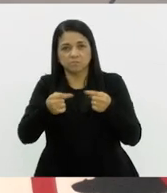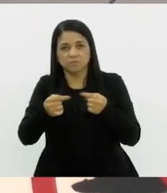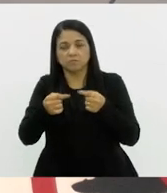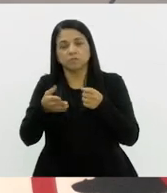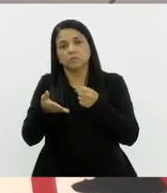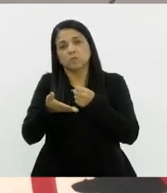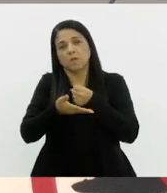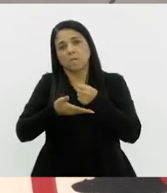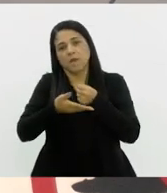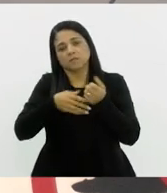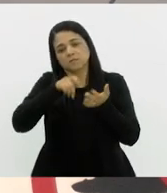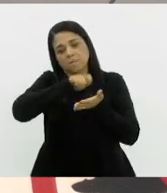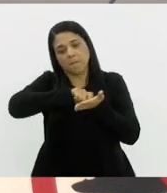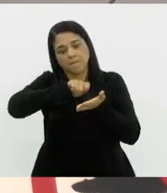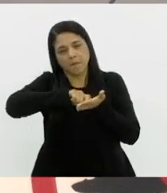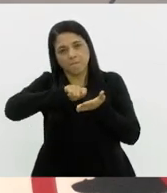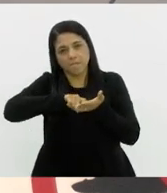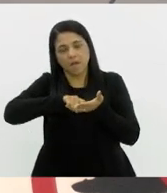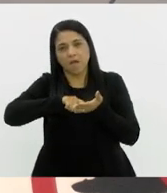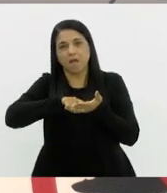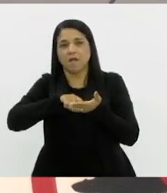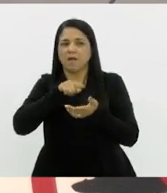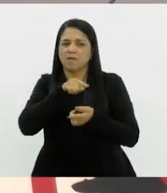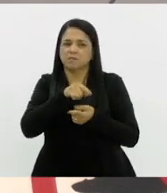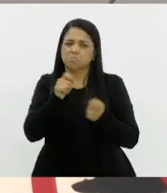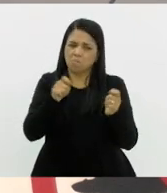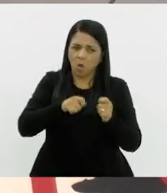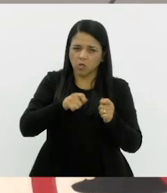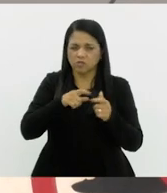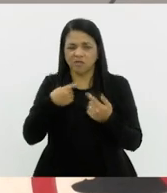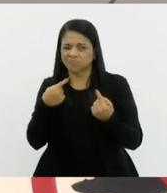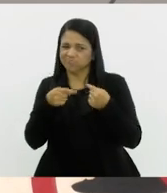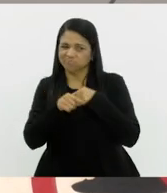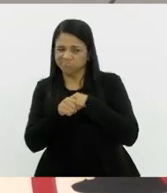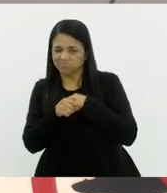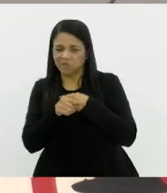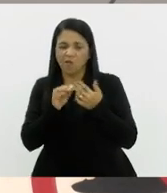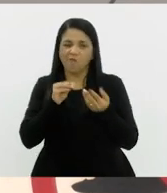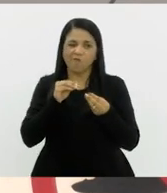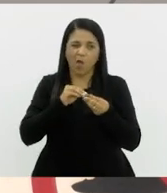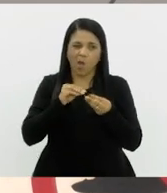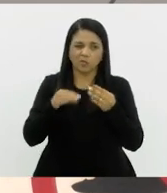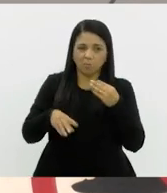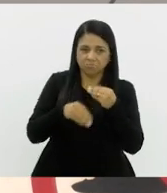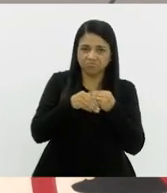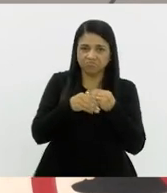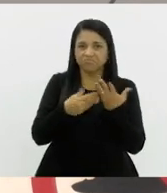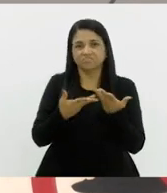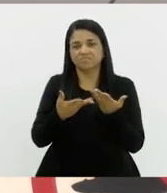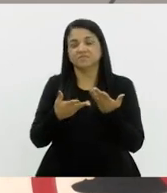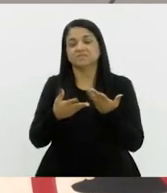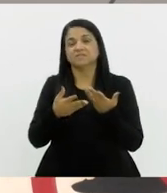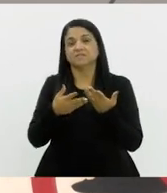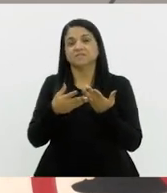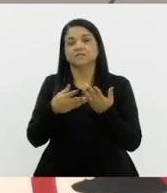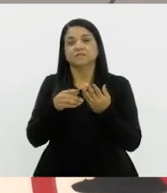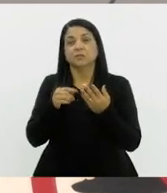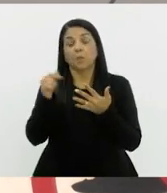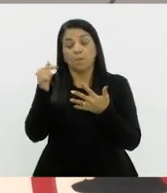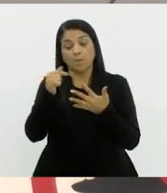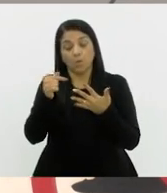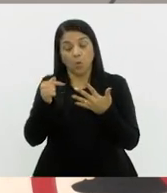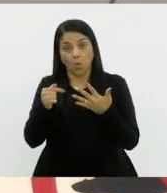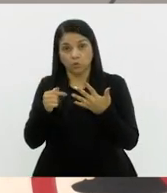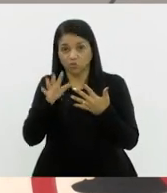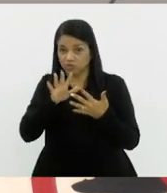base rascunhada. Aí alguém fala, não, esse não dá, esse eu discordo, faltou aquele. Mas tendo isso aqui são os pontos genéticos. Mas